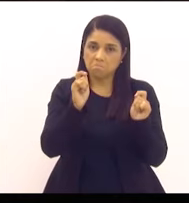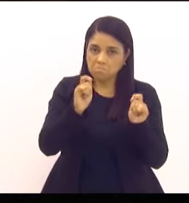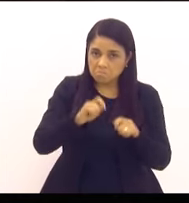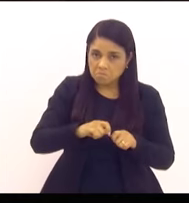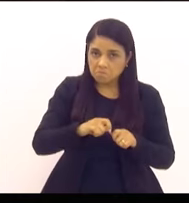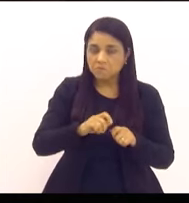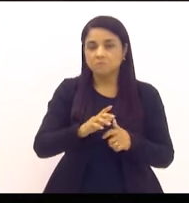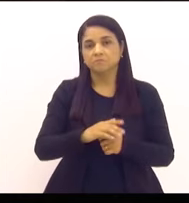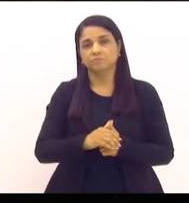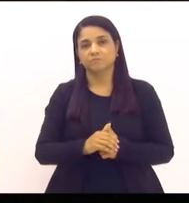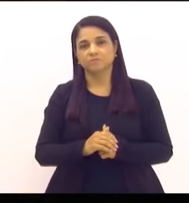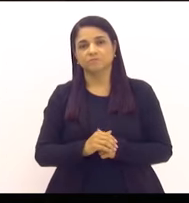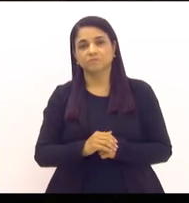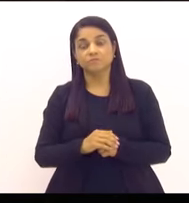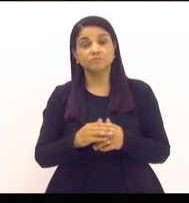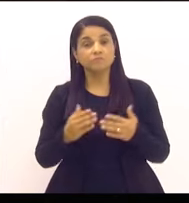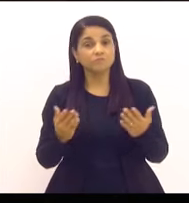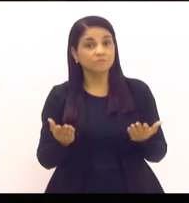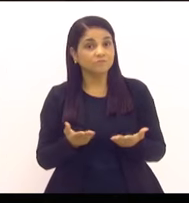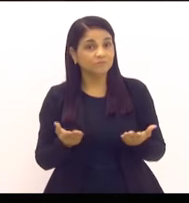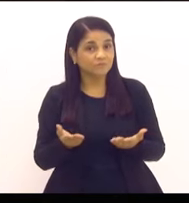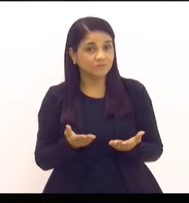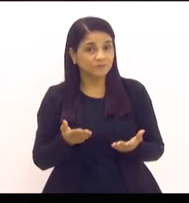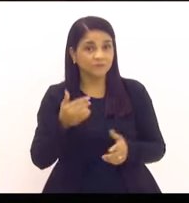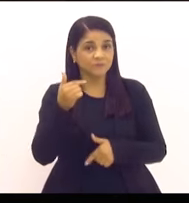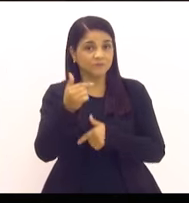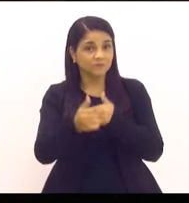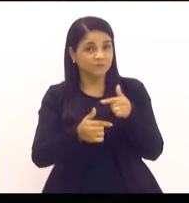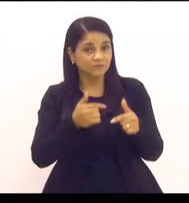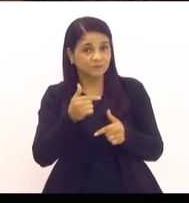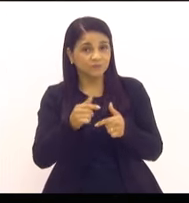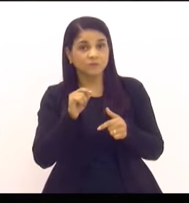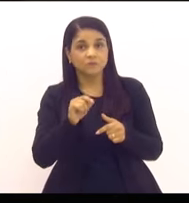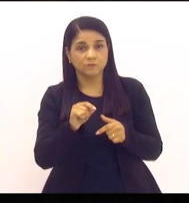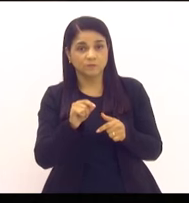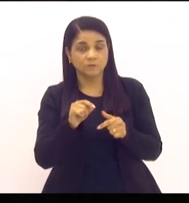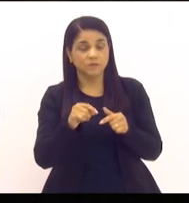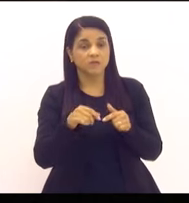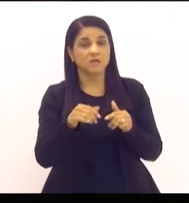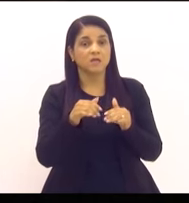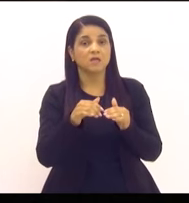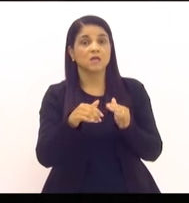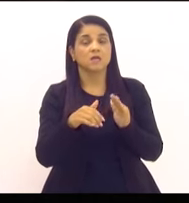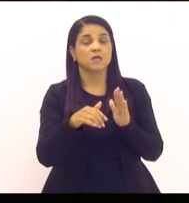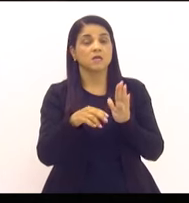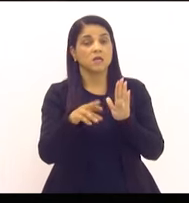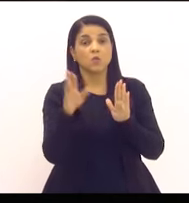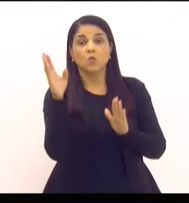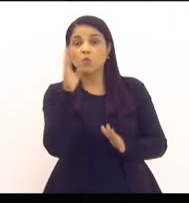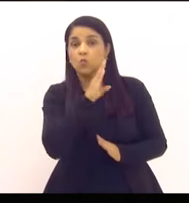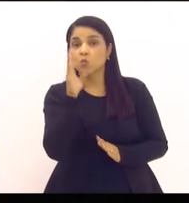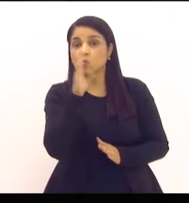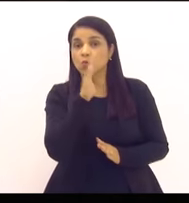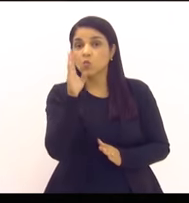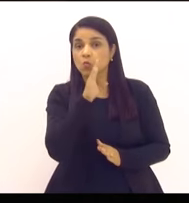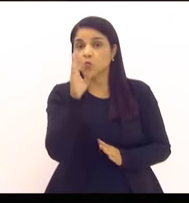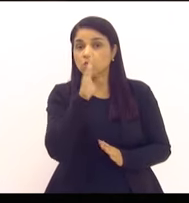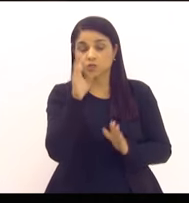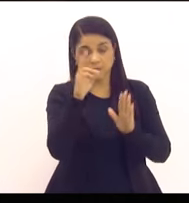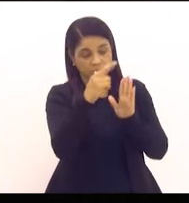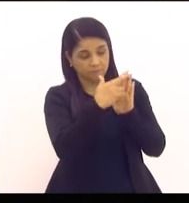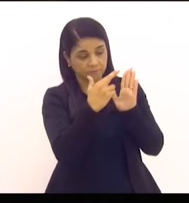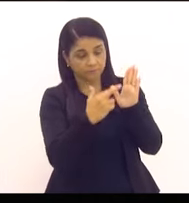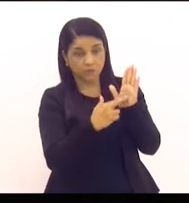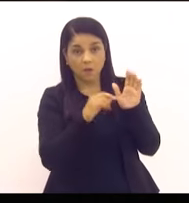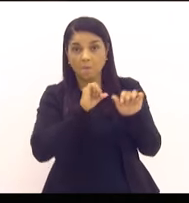Ora, o que está se fazendo agora é pedir regime de urgência para mudar a regra